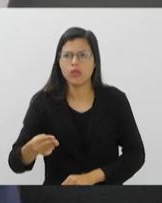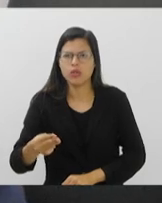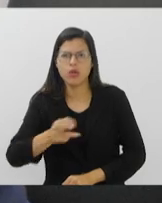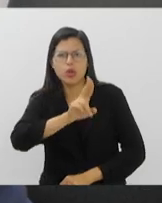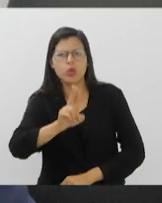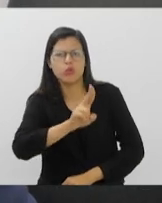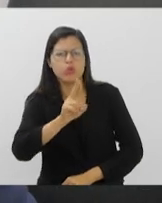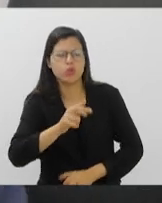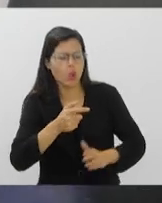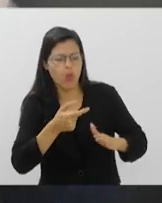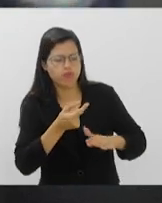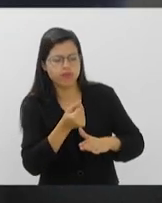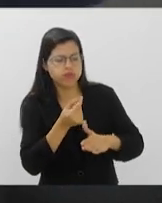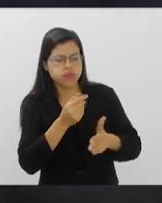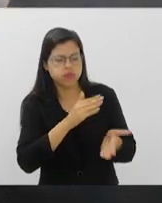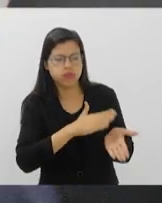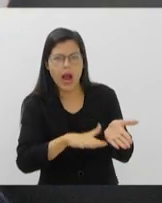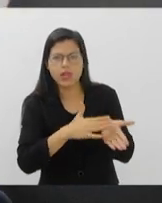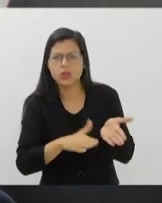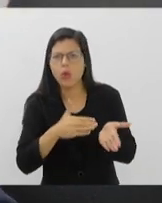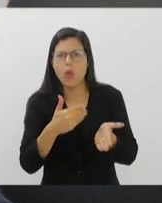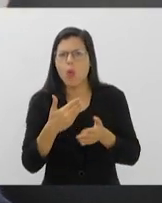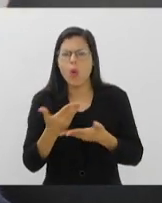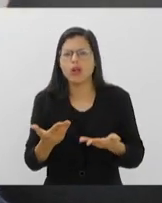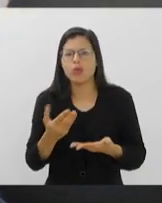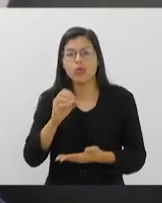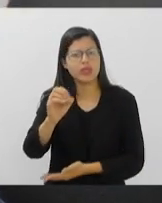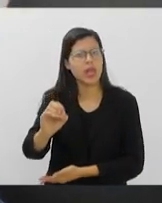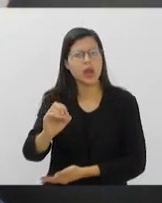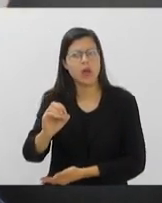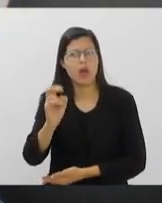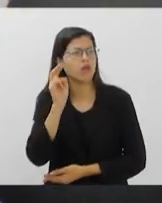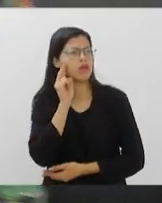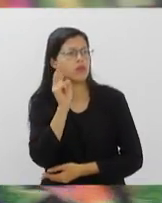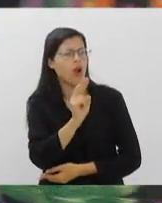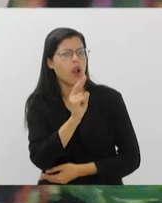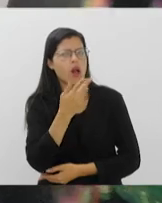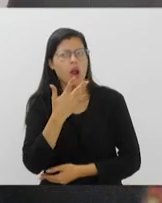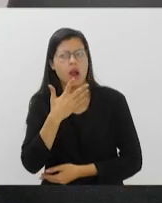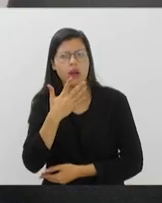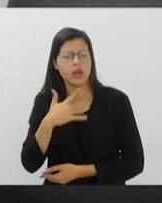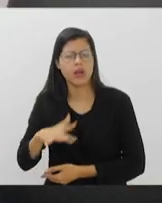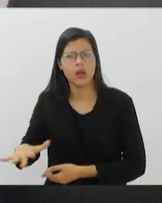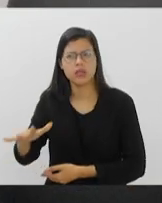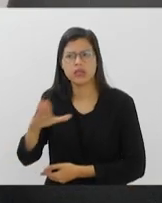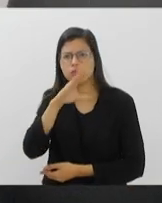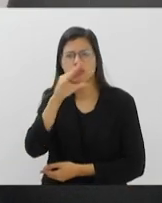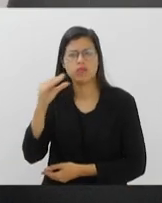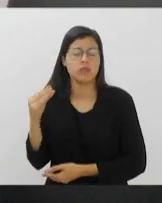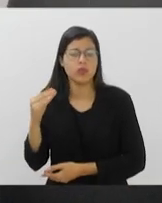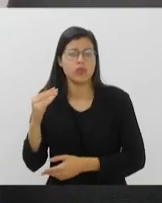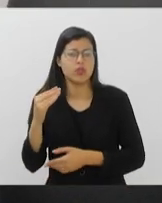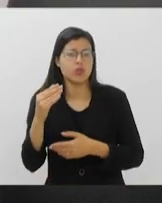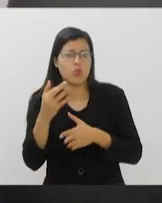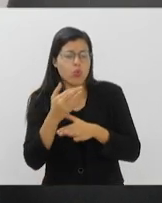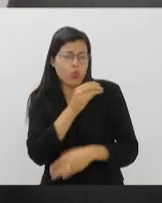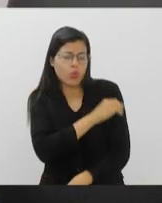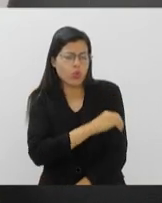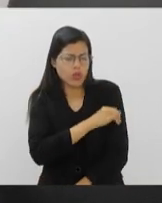zero Aí você olha aqui para fora e as Crianças adolescentes do Rio de Janeiro de todos os municípios estão em que situação